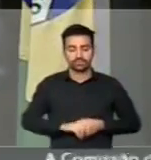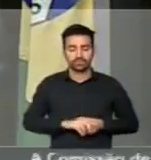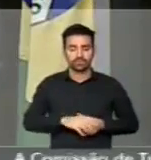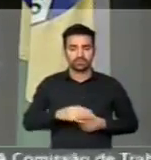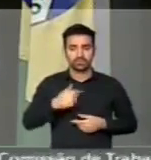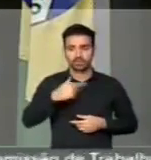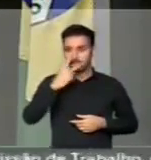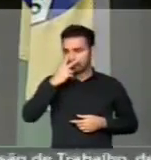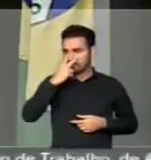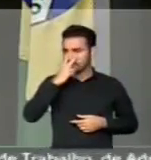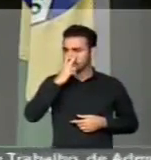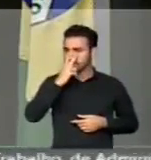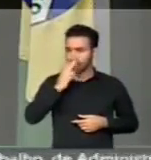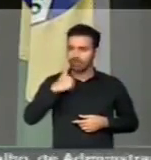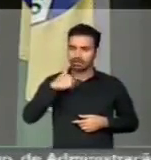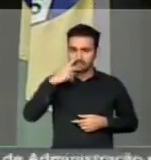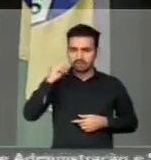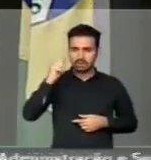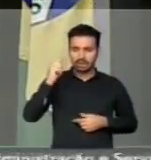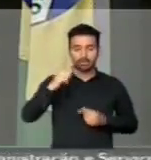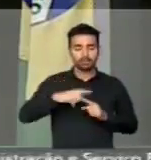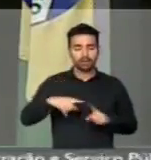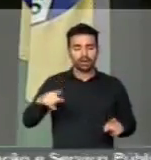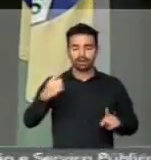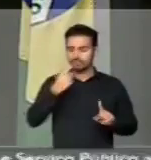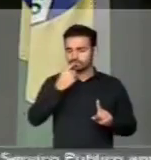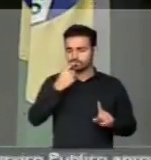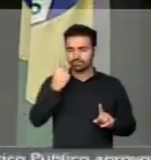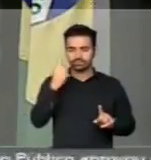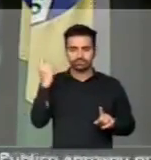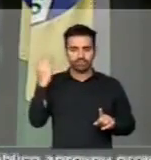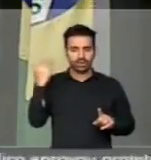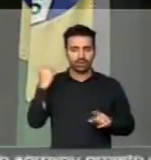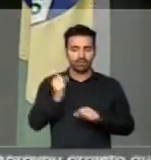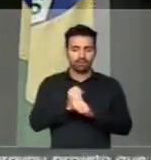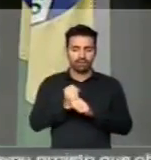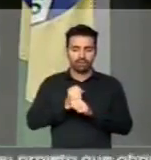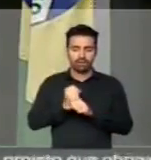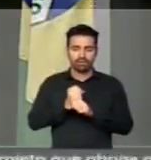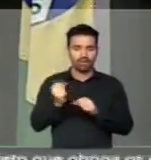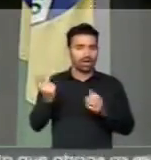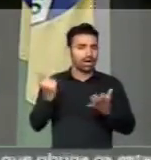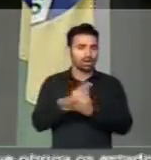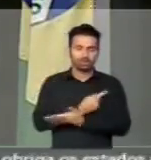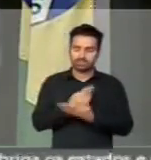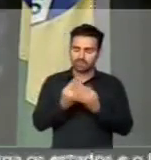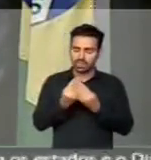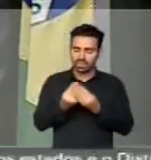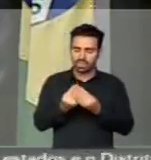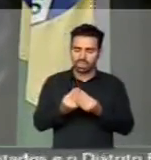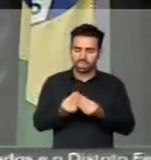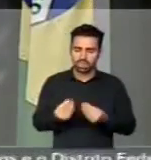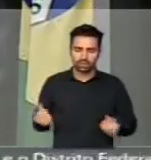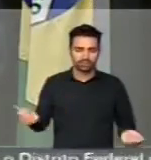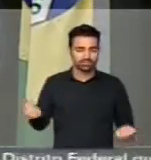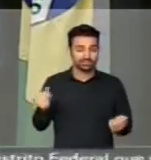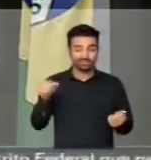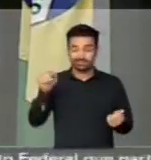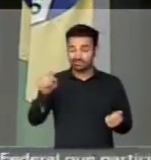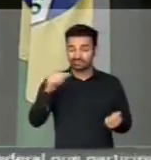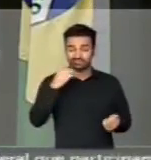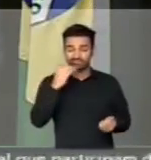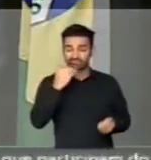o bastante, mas os últimos anos foram de tal degradação que isso não é